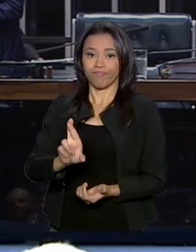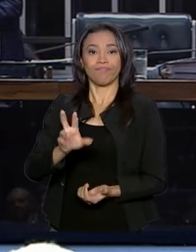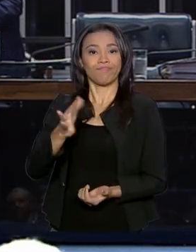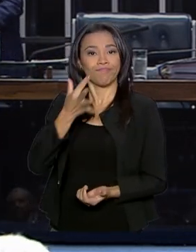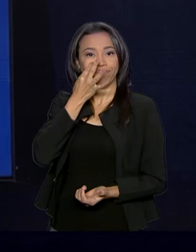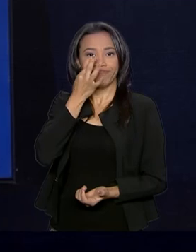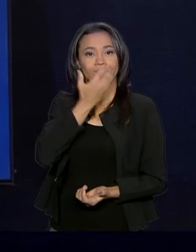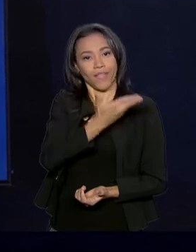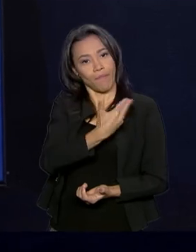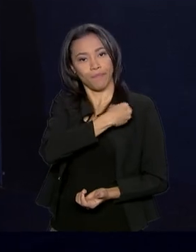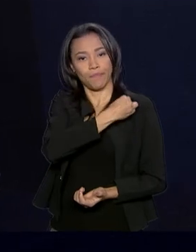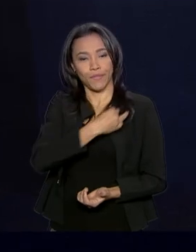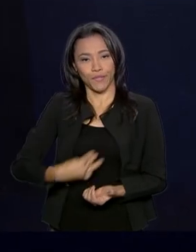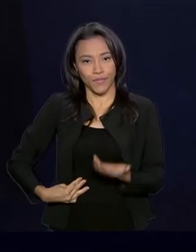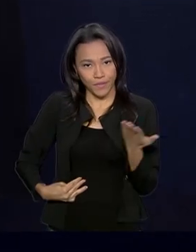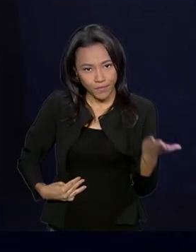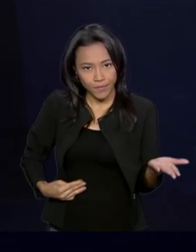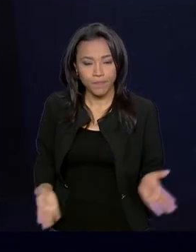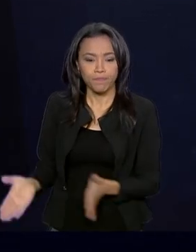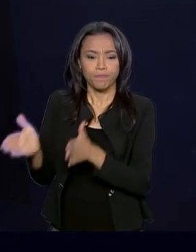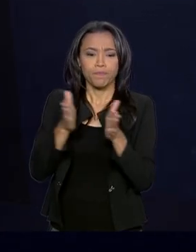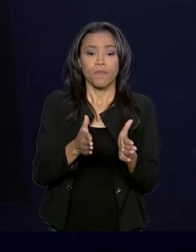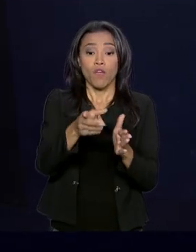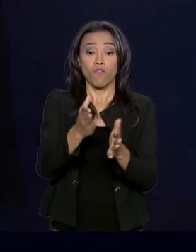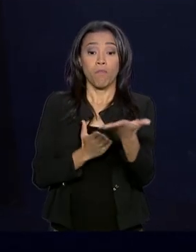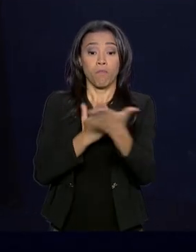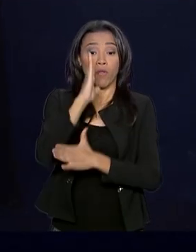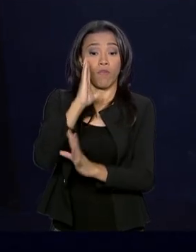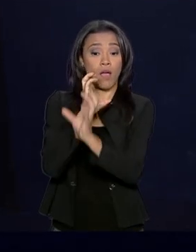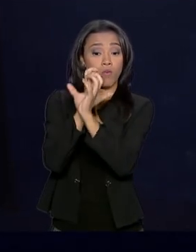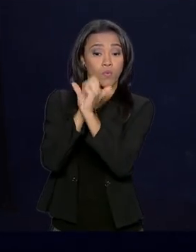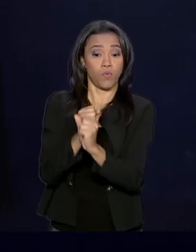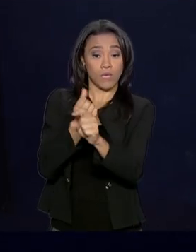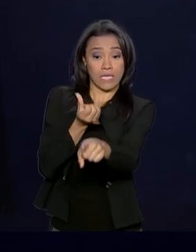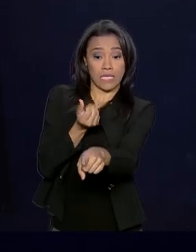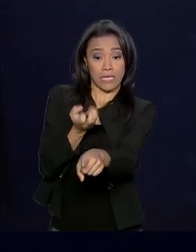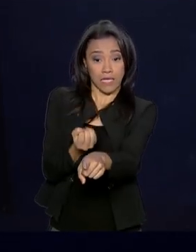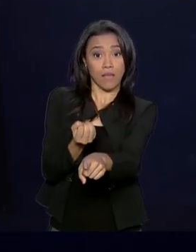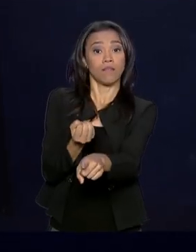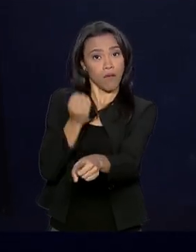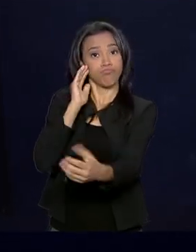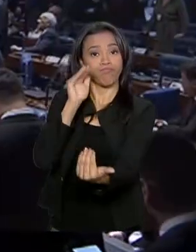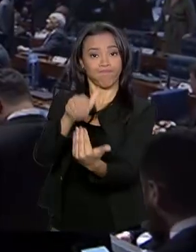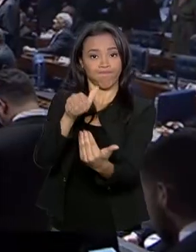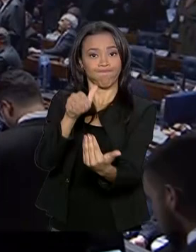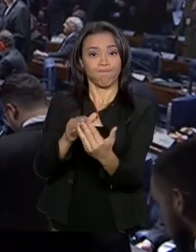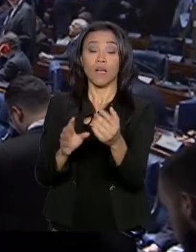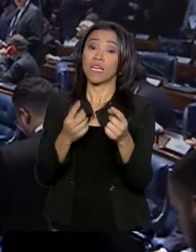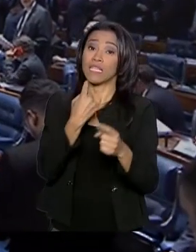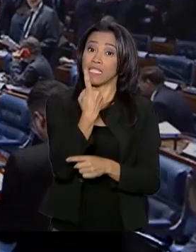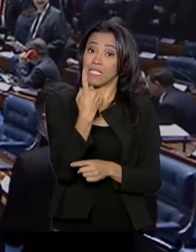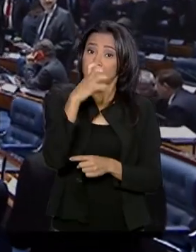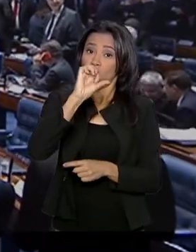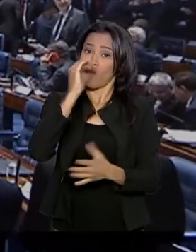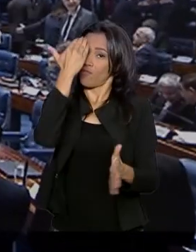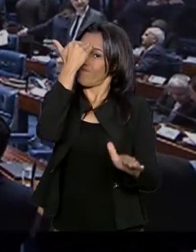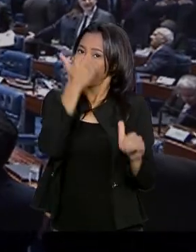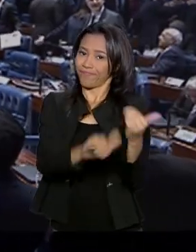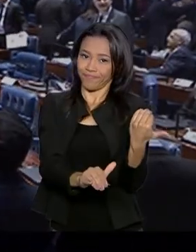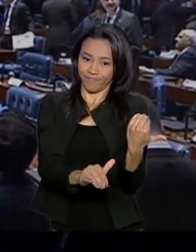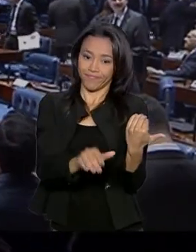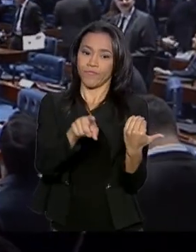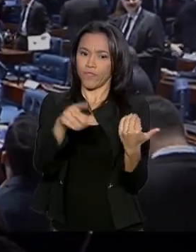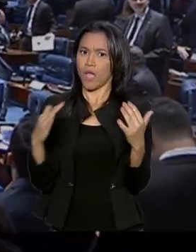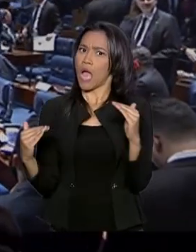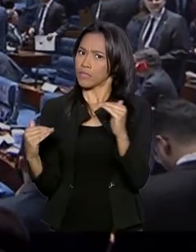ministro do Estado. A reforma foi aprovada com 60 votos favoráveis e 19 contrários, número bem superior aos 49